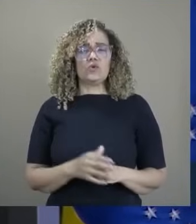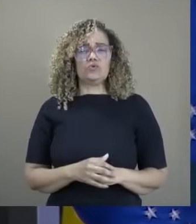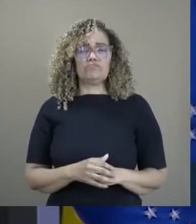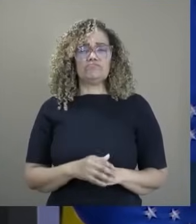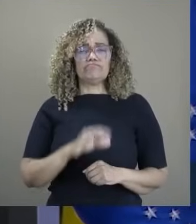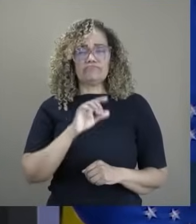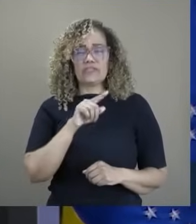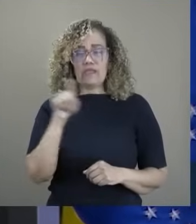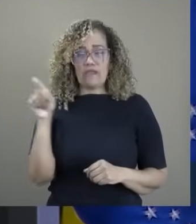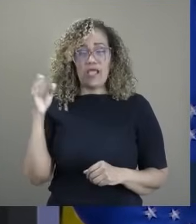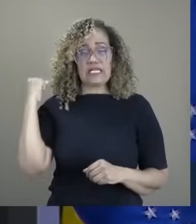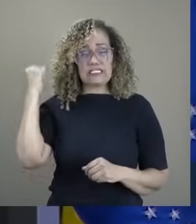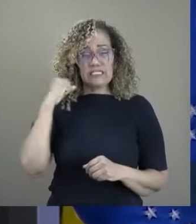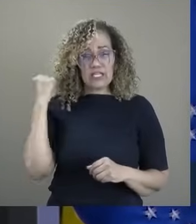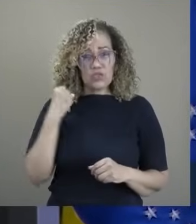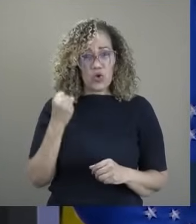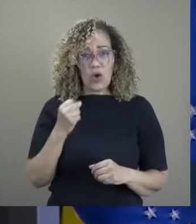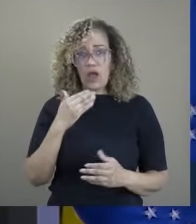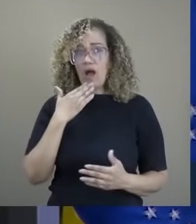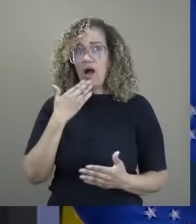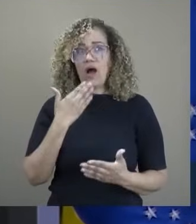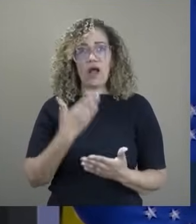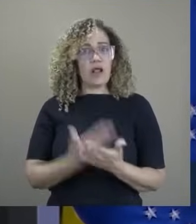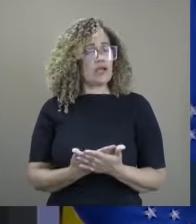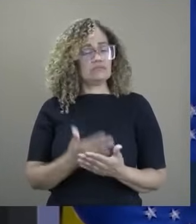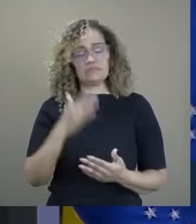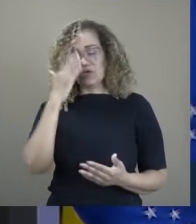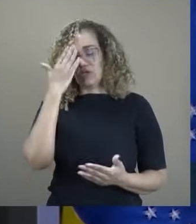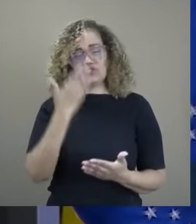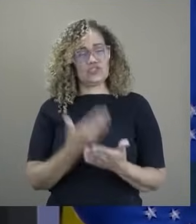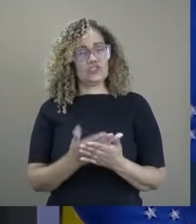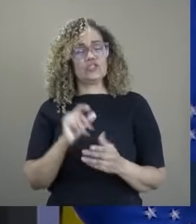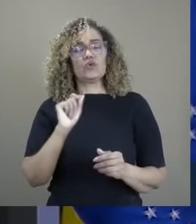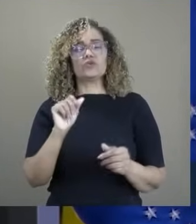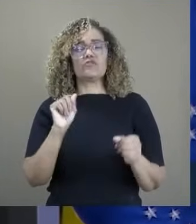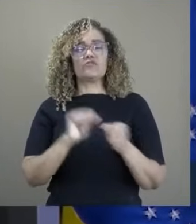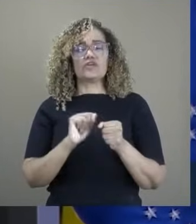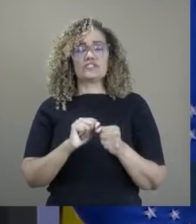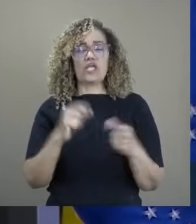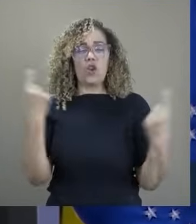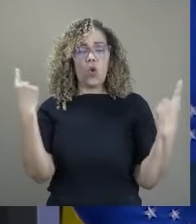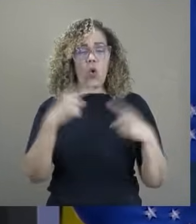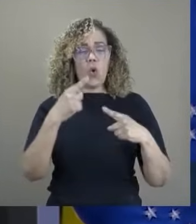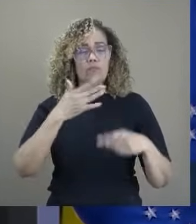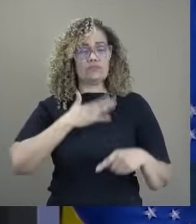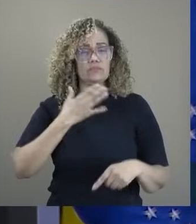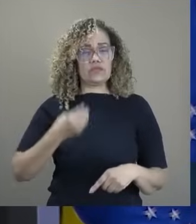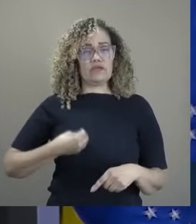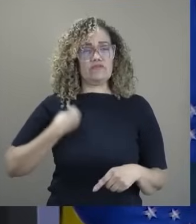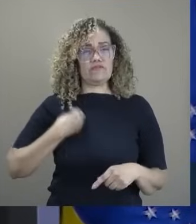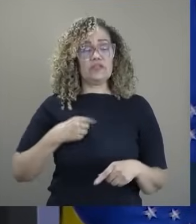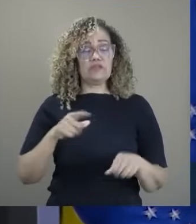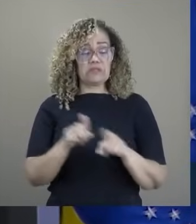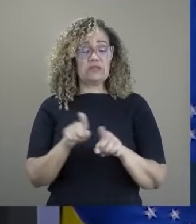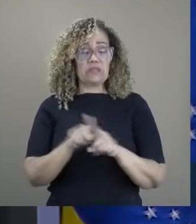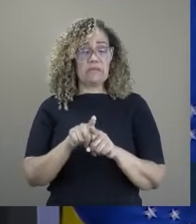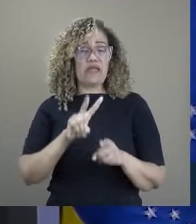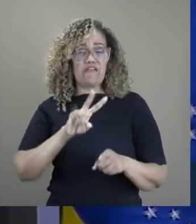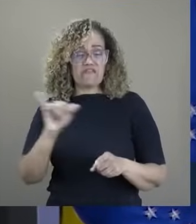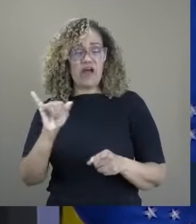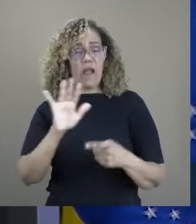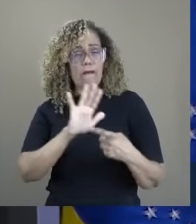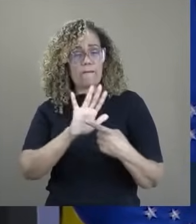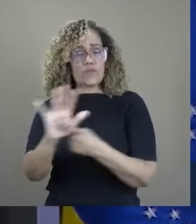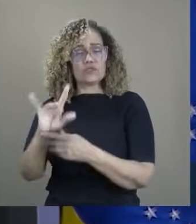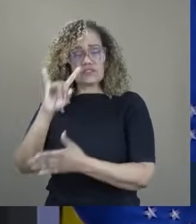com Senador da República esse documento vai ser protocolado aqui no senado como também vai ser protocolado lá no STF São